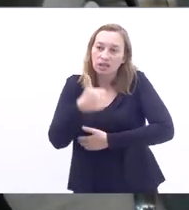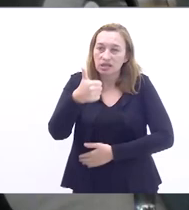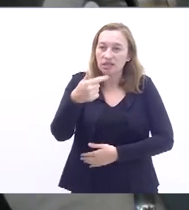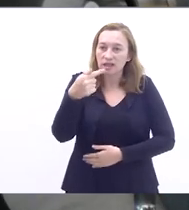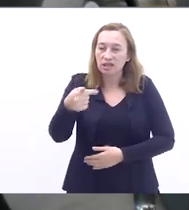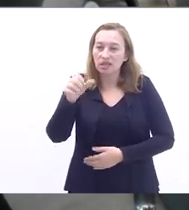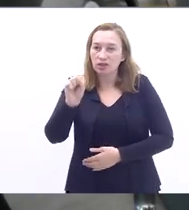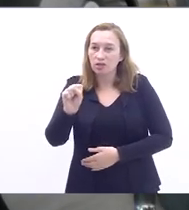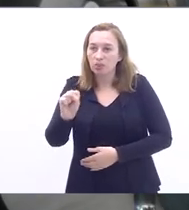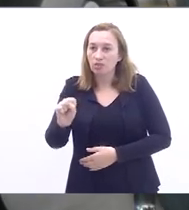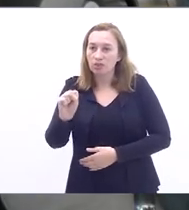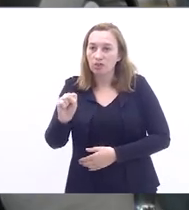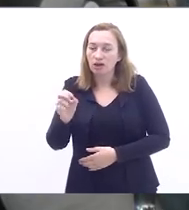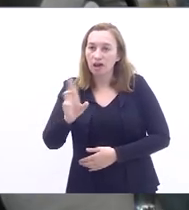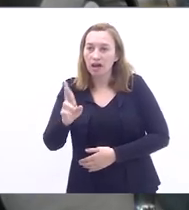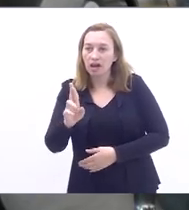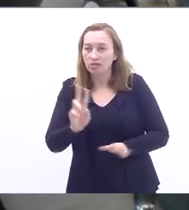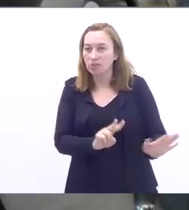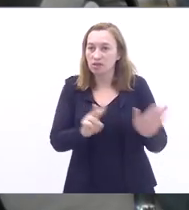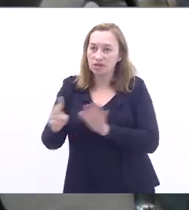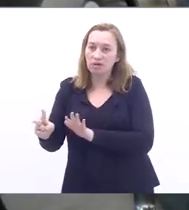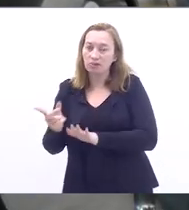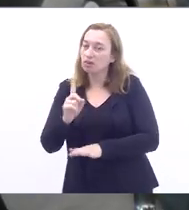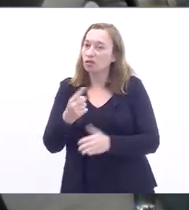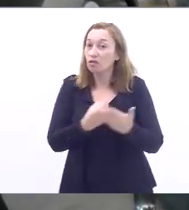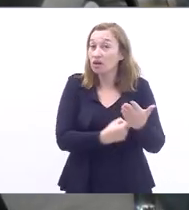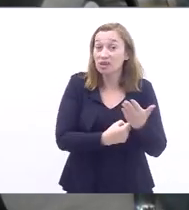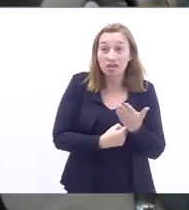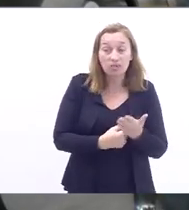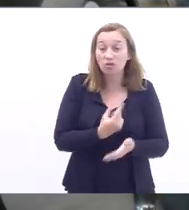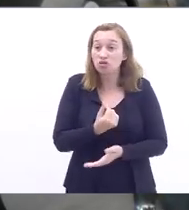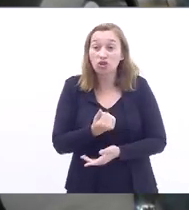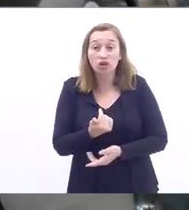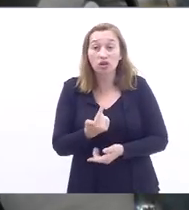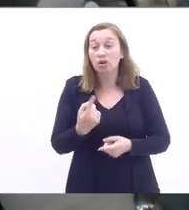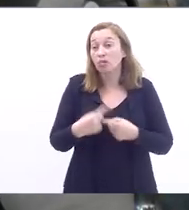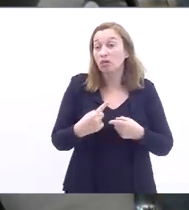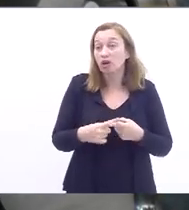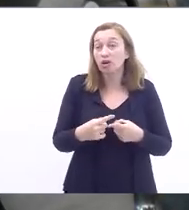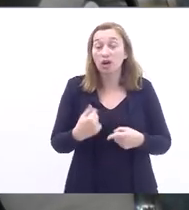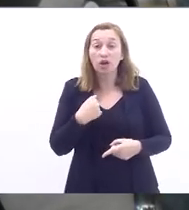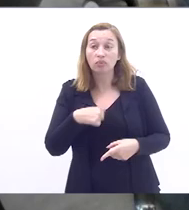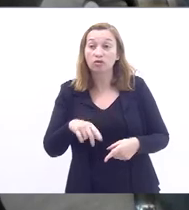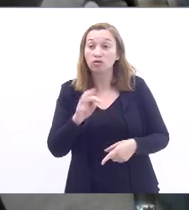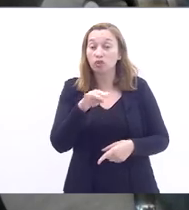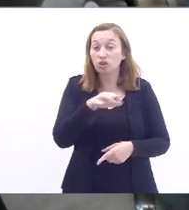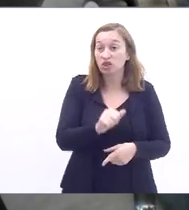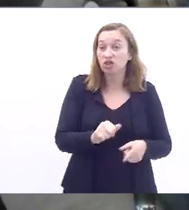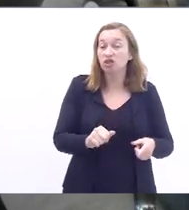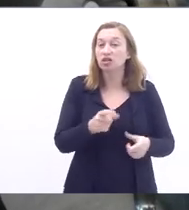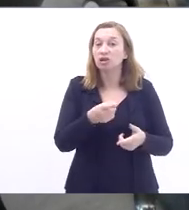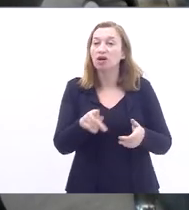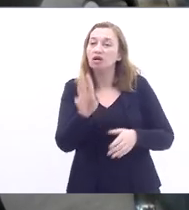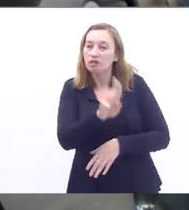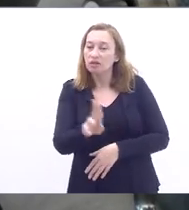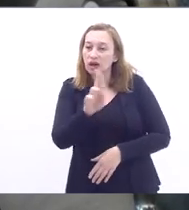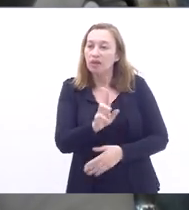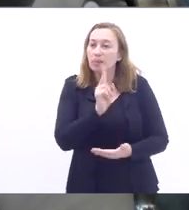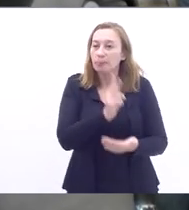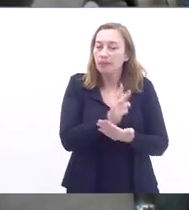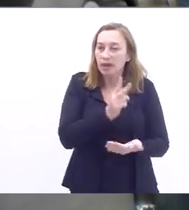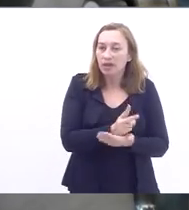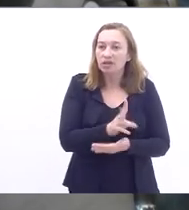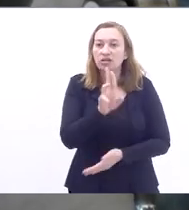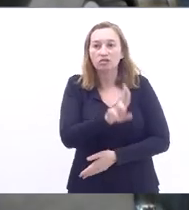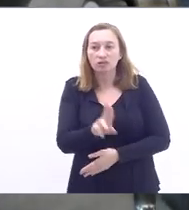170 por semana eu não recebi esse auxílio não tive direito esse é o significa não sou cotista da Universidade Porque apesar de ter estudado